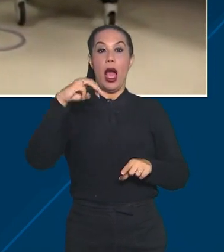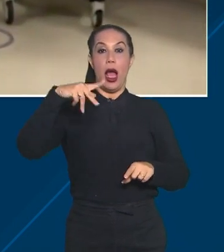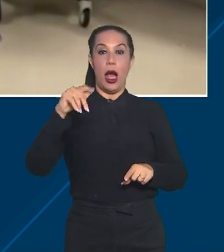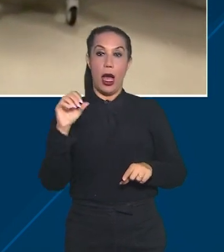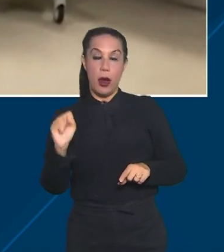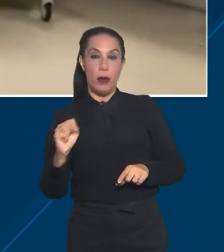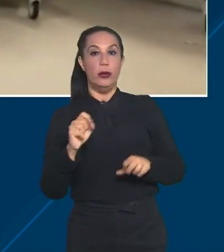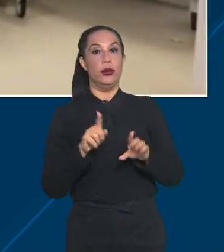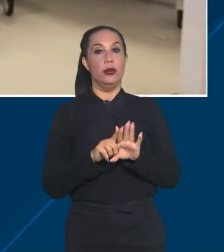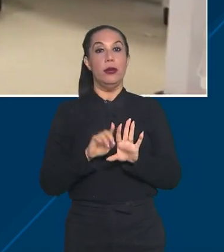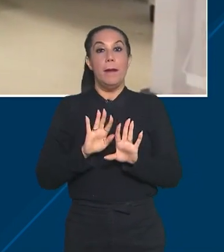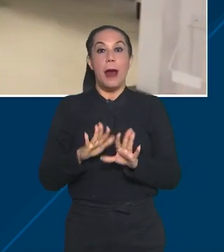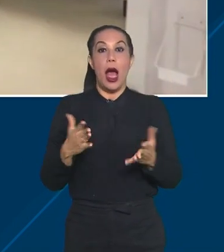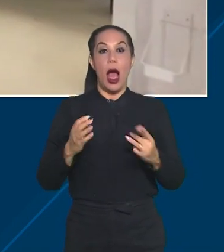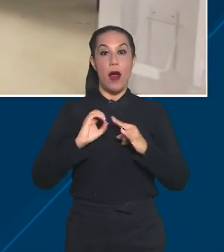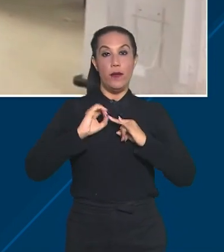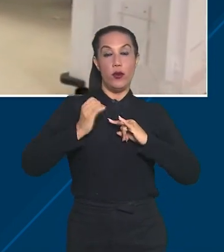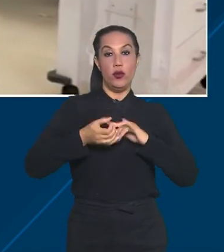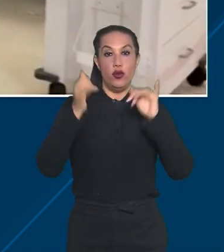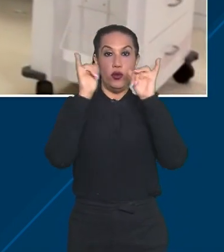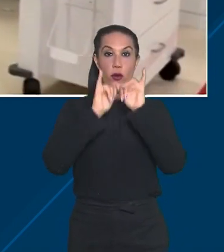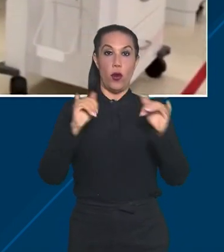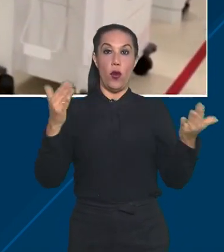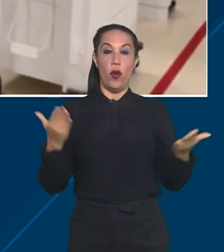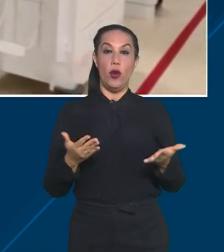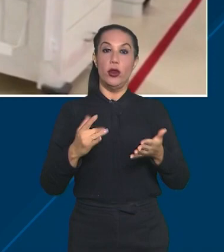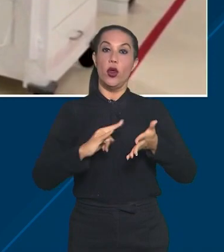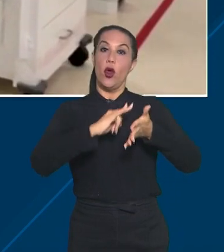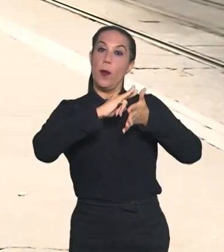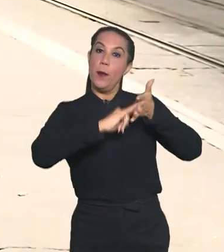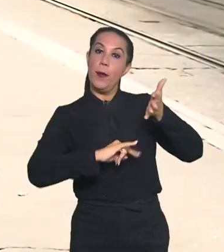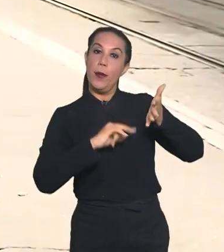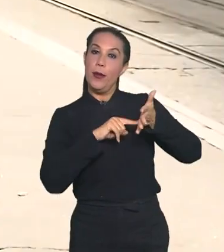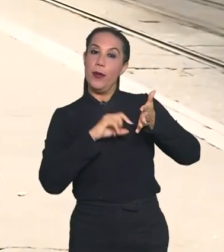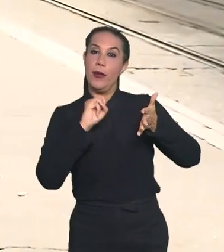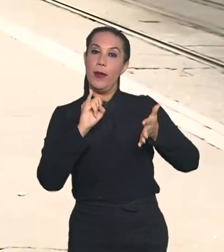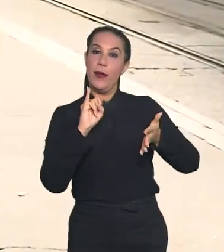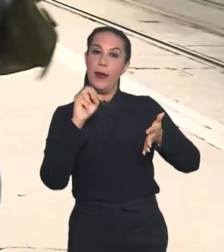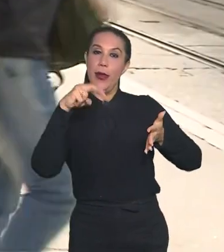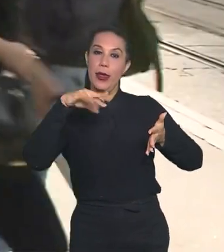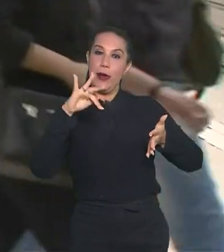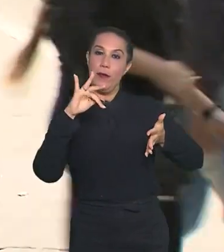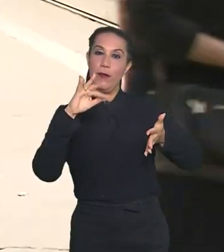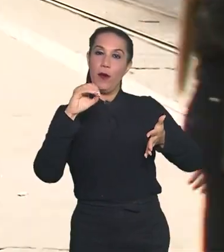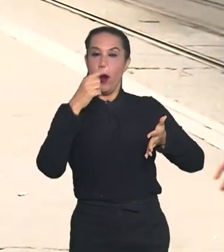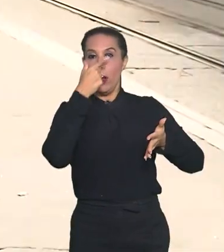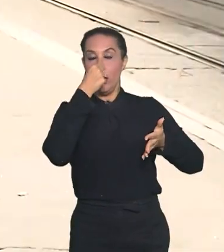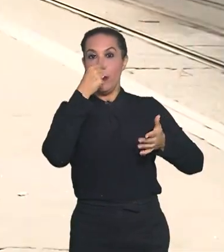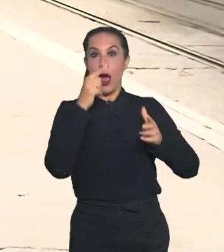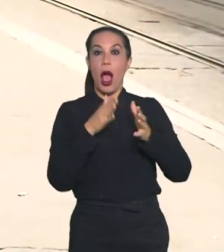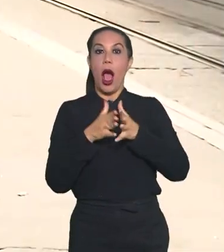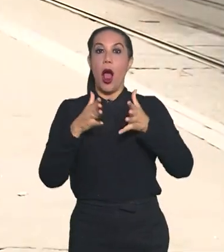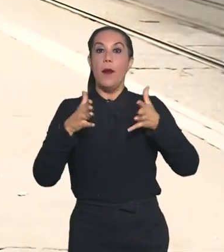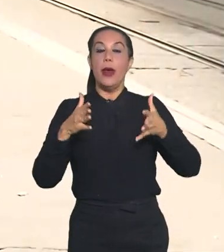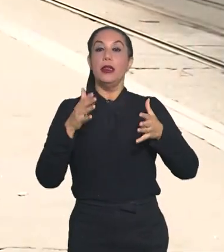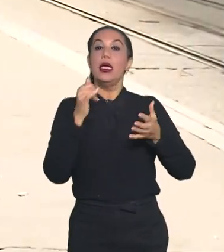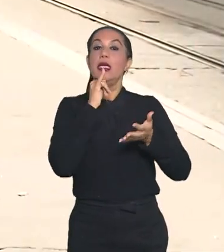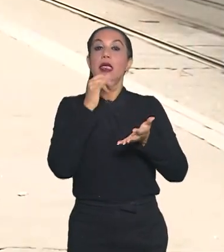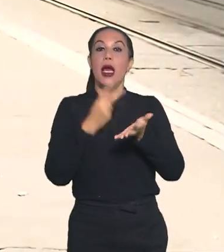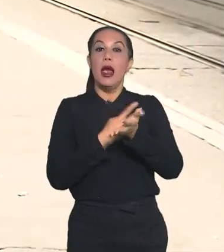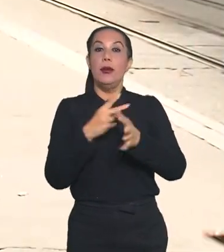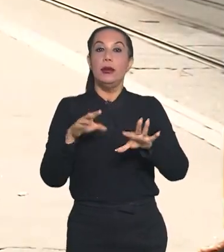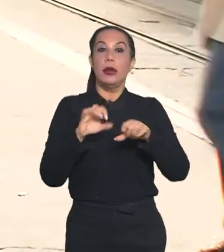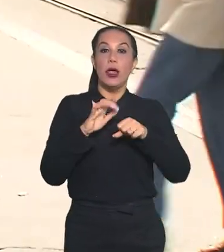norte fluminense. E a Fiocruz divulgou hoje o boletim Infogripe, que indica uma tendência de aumento de casos de Covid entre